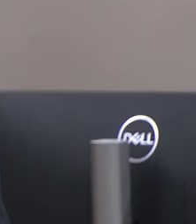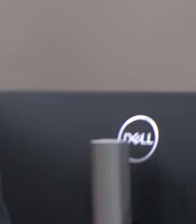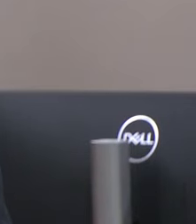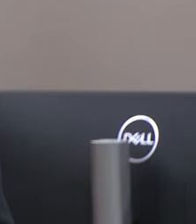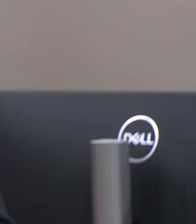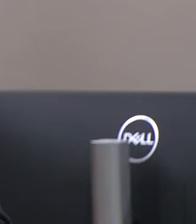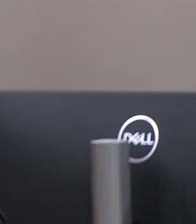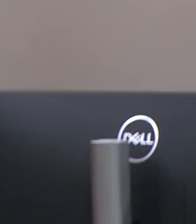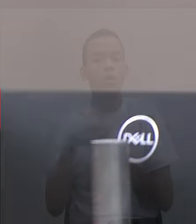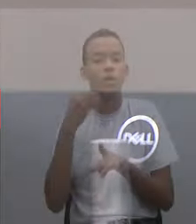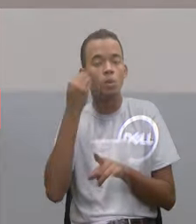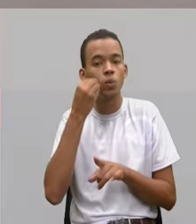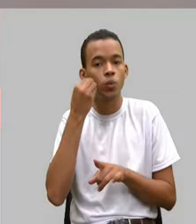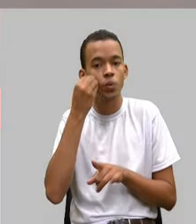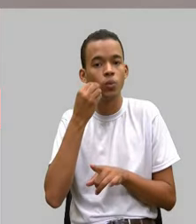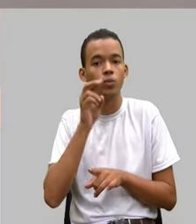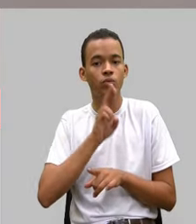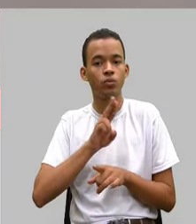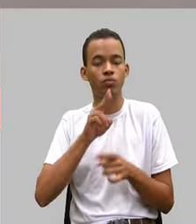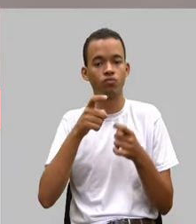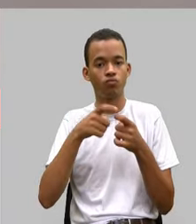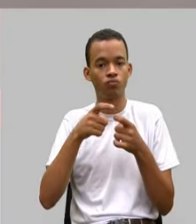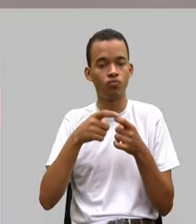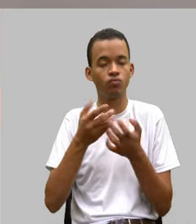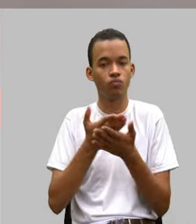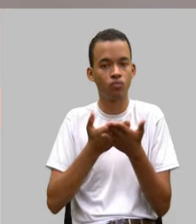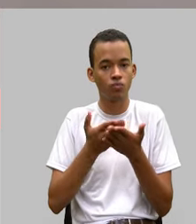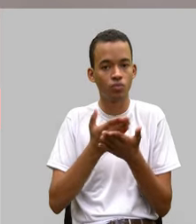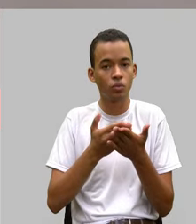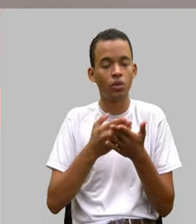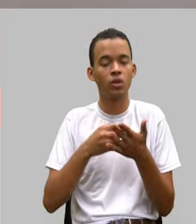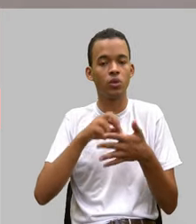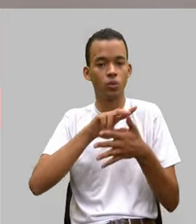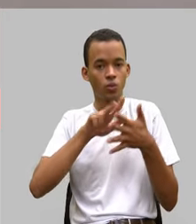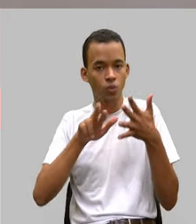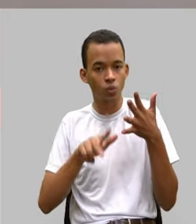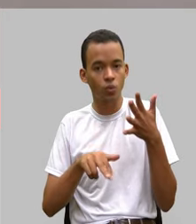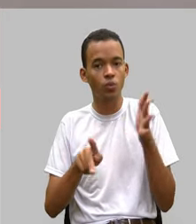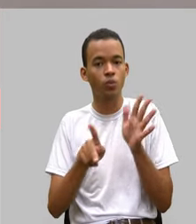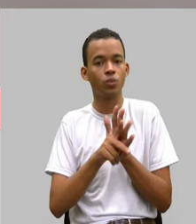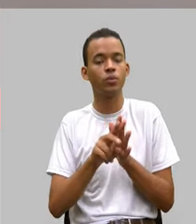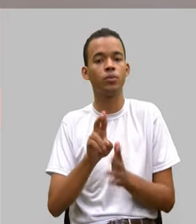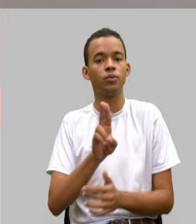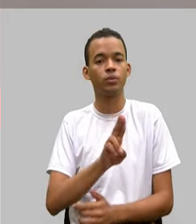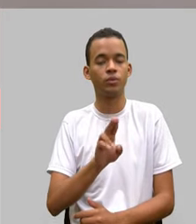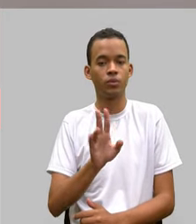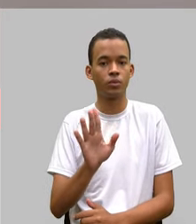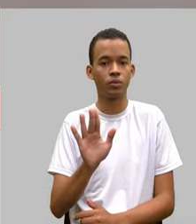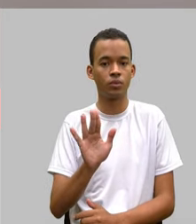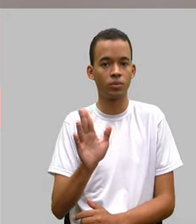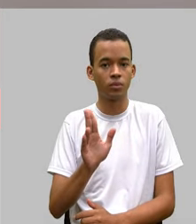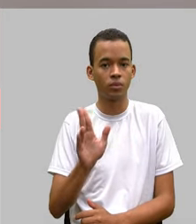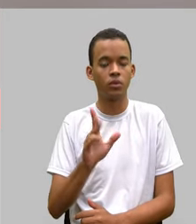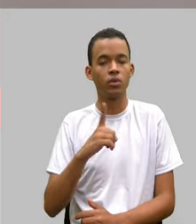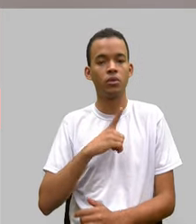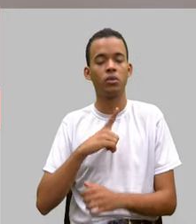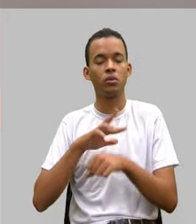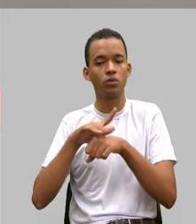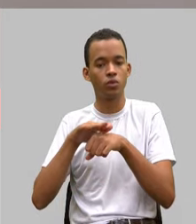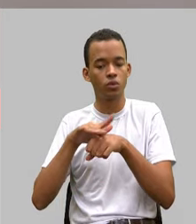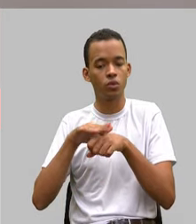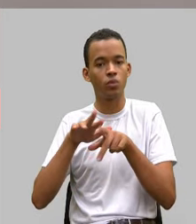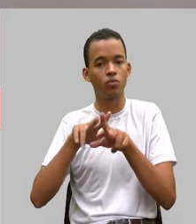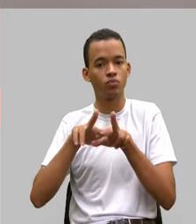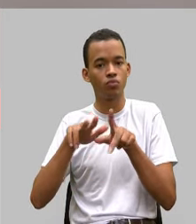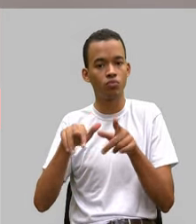terapêutico e medicinal dos produtos derivados da cannabis para tratamento de diferentes doenças